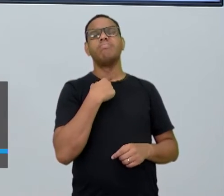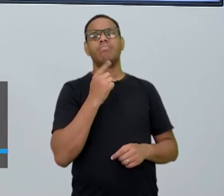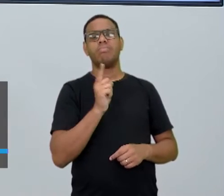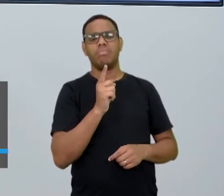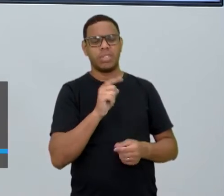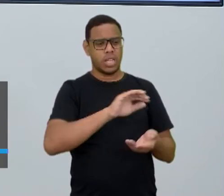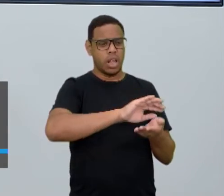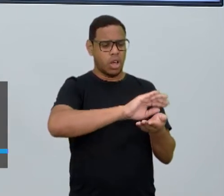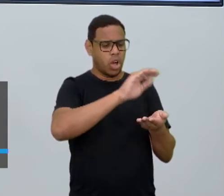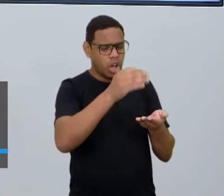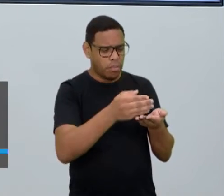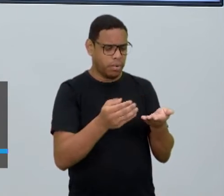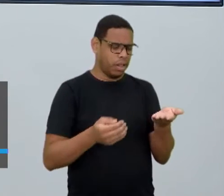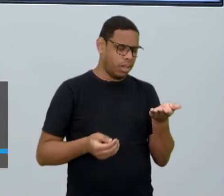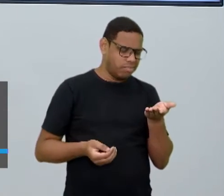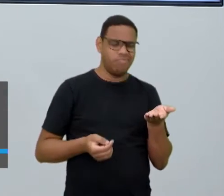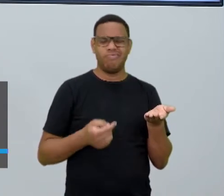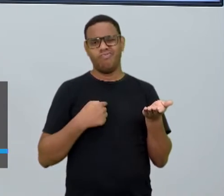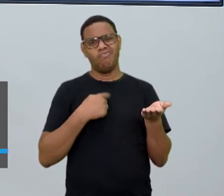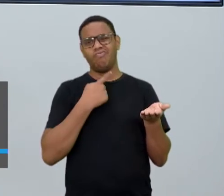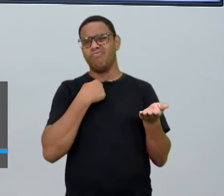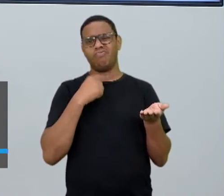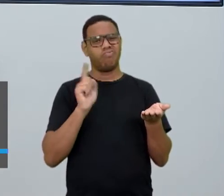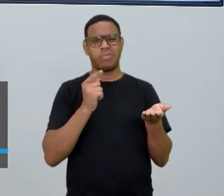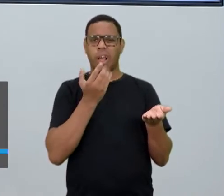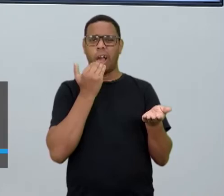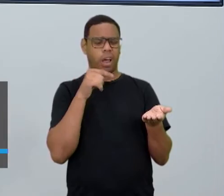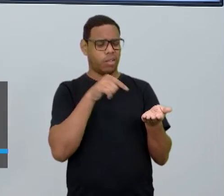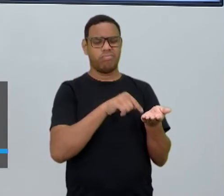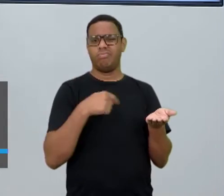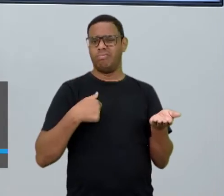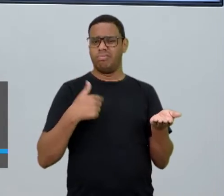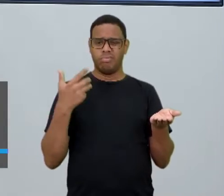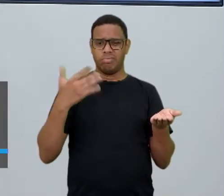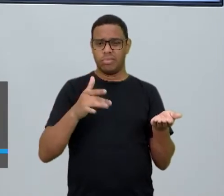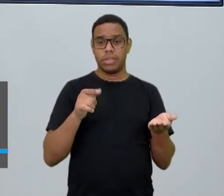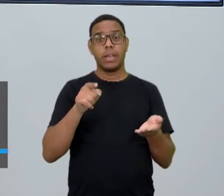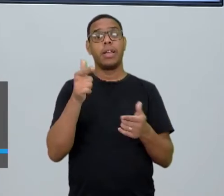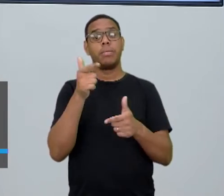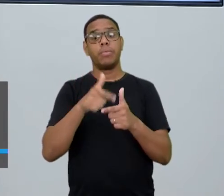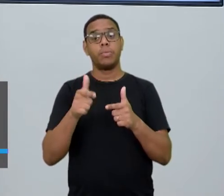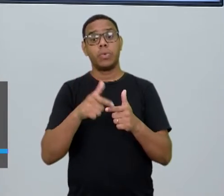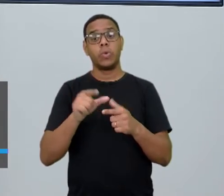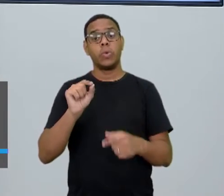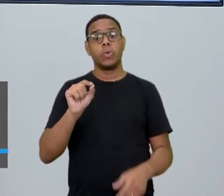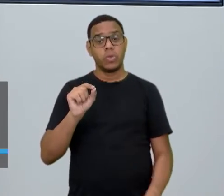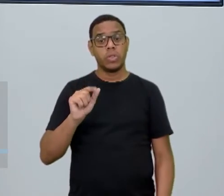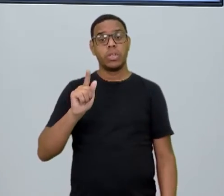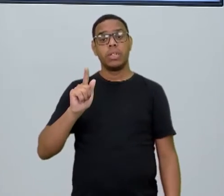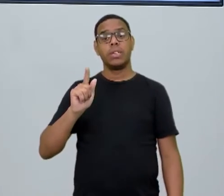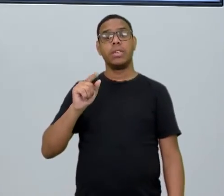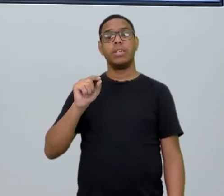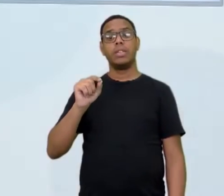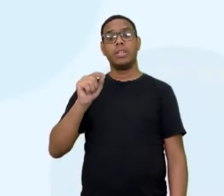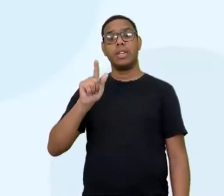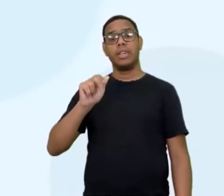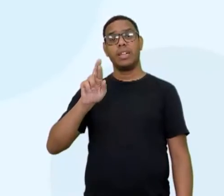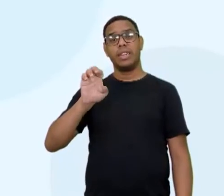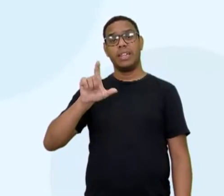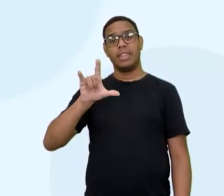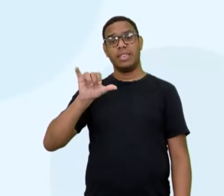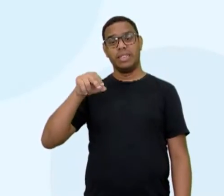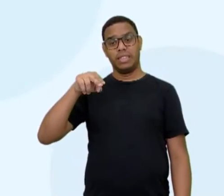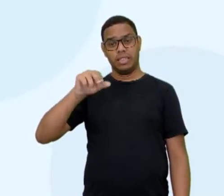para o alimento, que não sente vontade de comer, tem os problemas aqui também, né, apresentam aí alguns